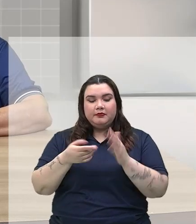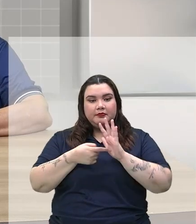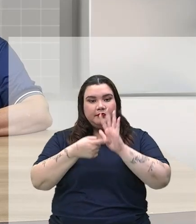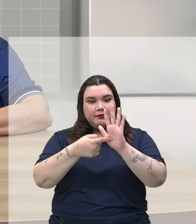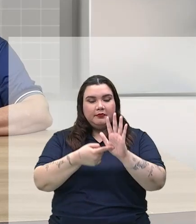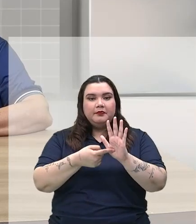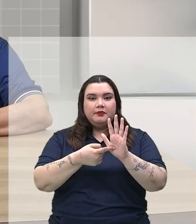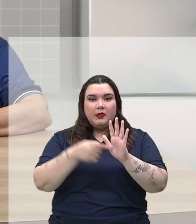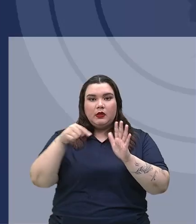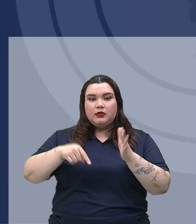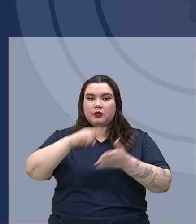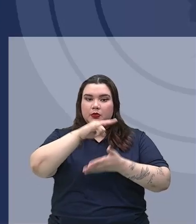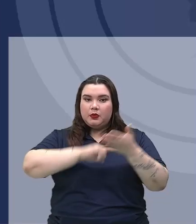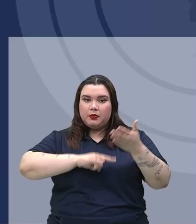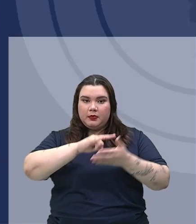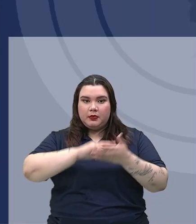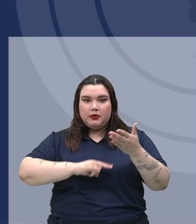então.